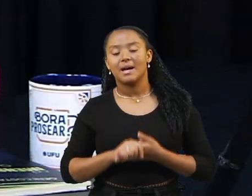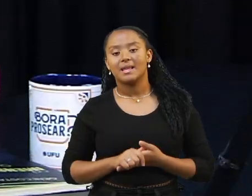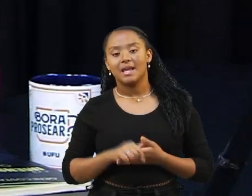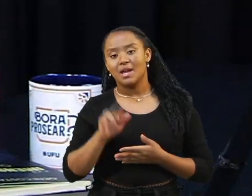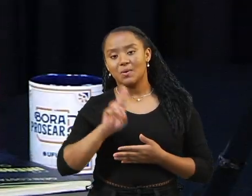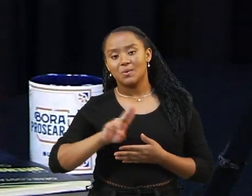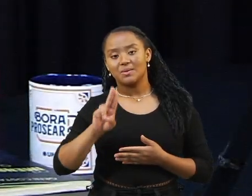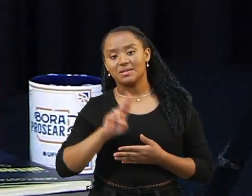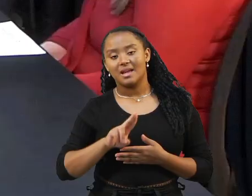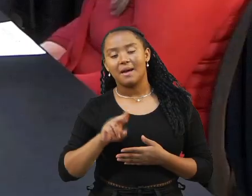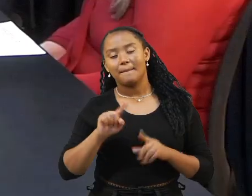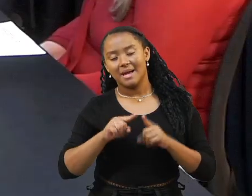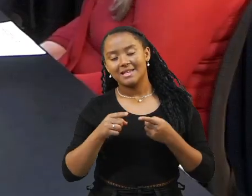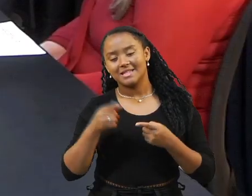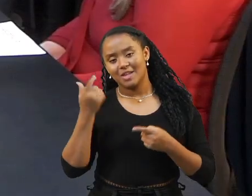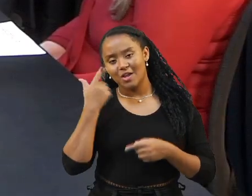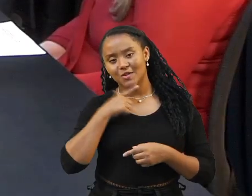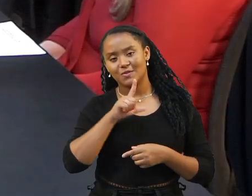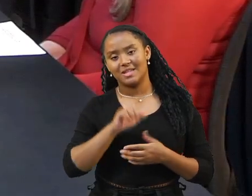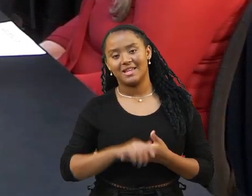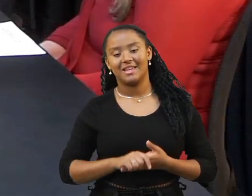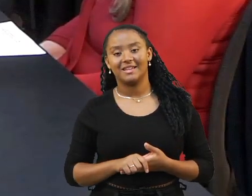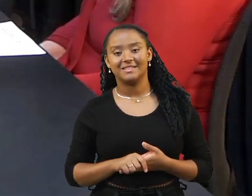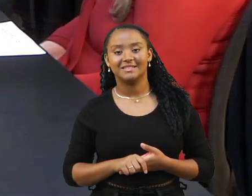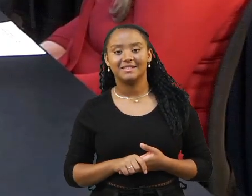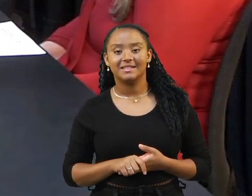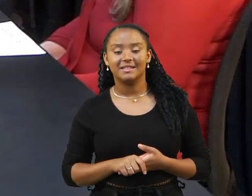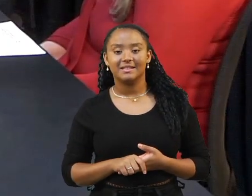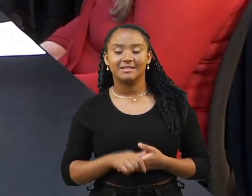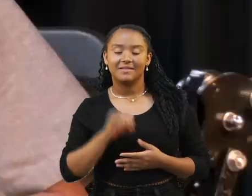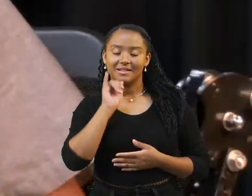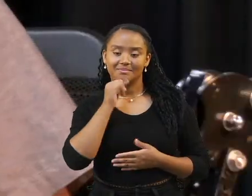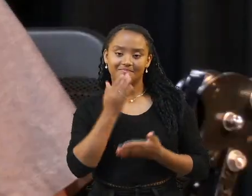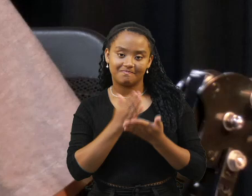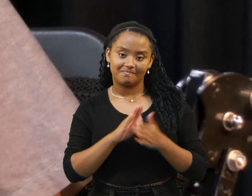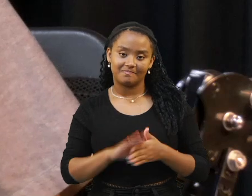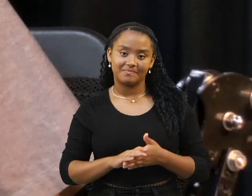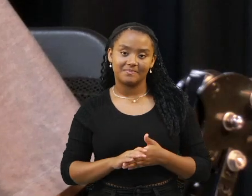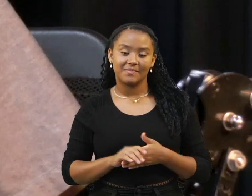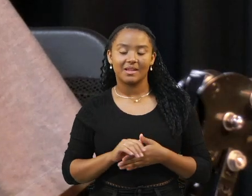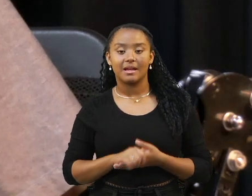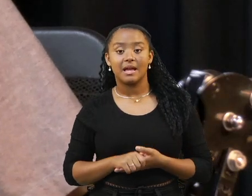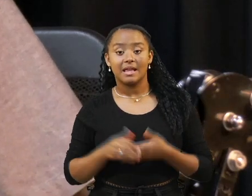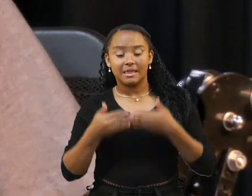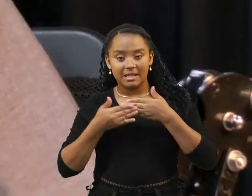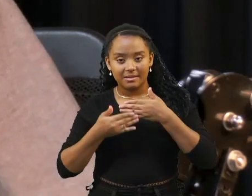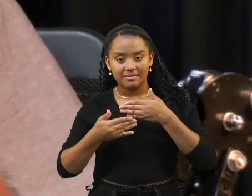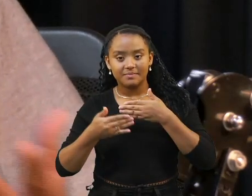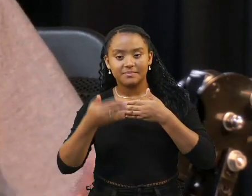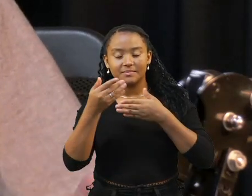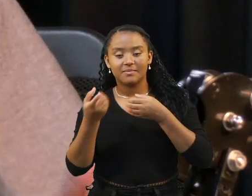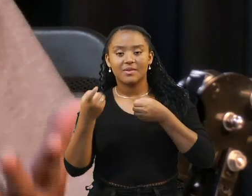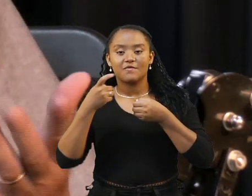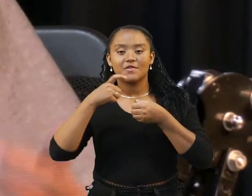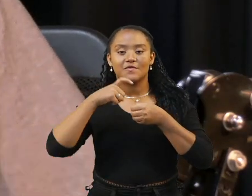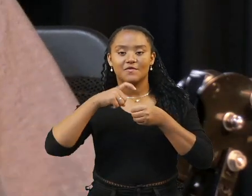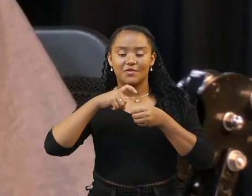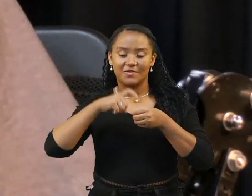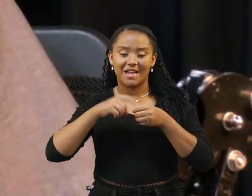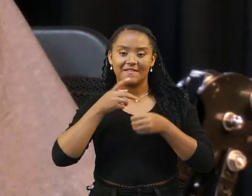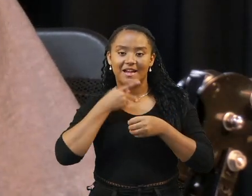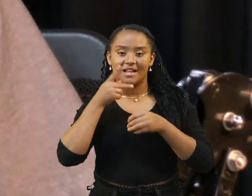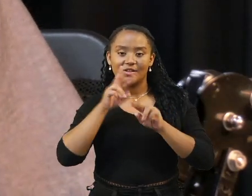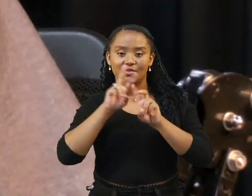certo, deu tudo certo. Pena que acabou. Daqui a pouquinho nós estamos de volta falando sobre esse acolhimento da